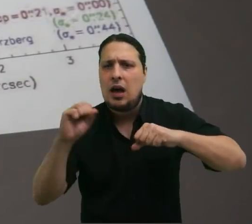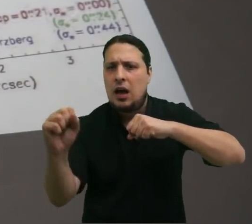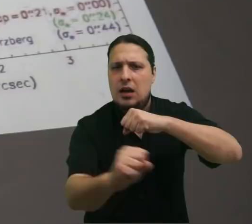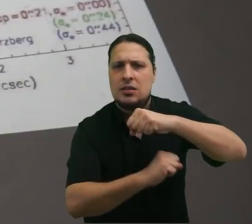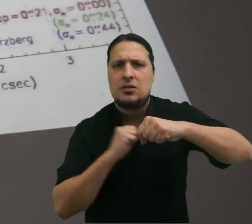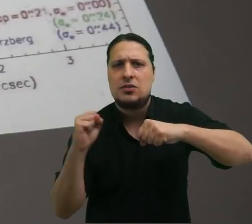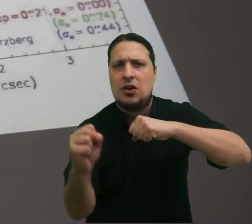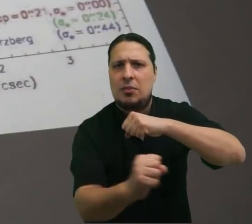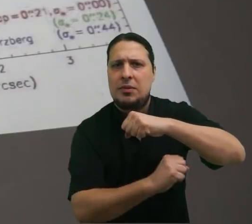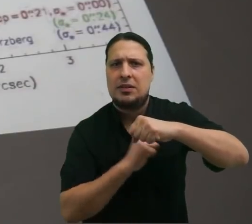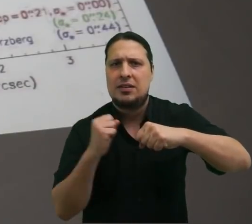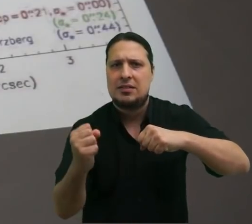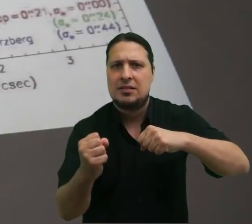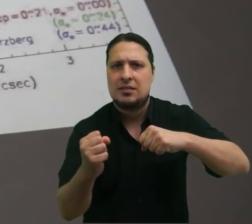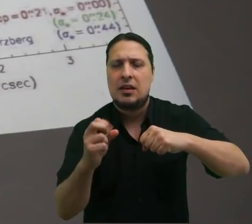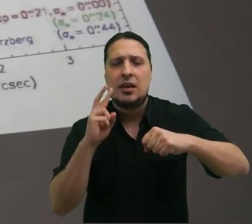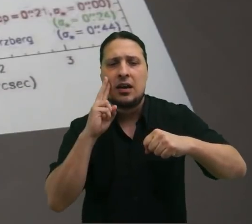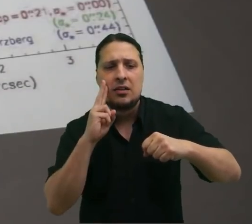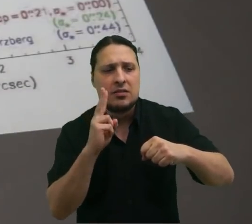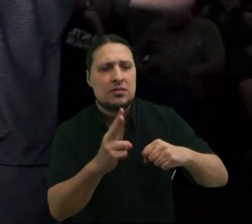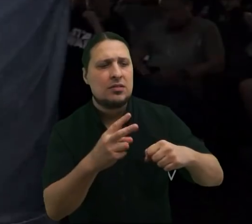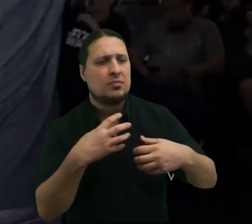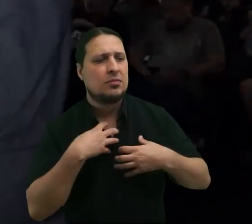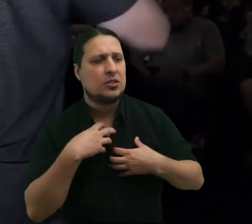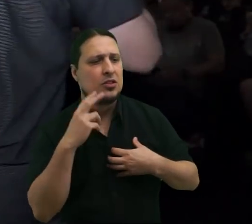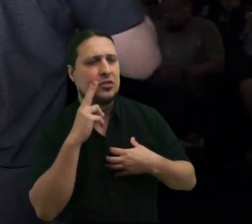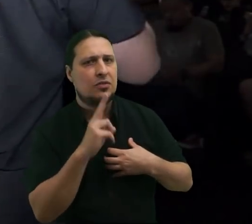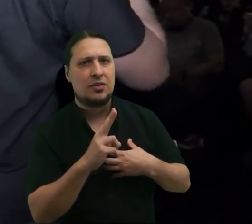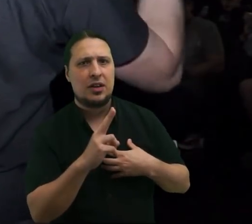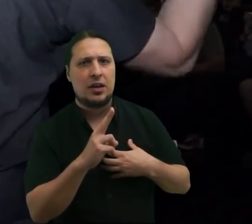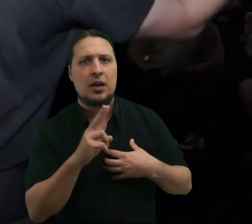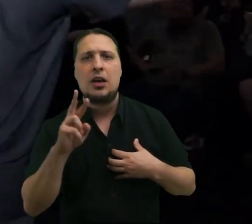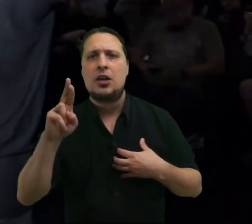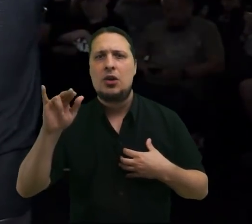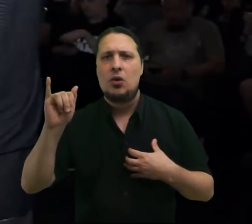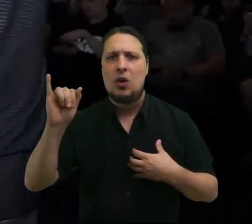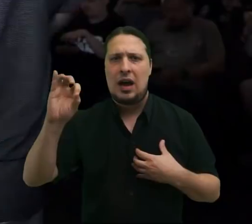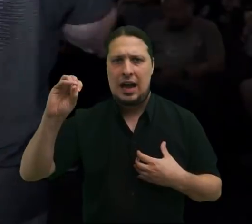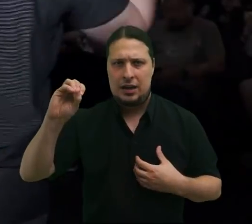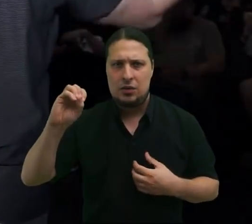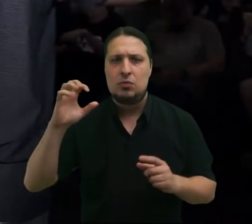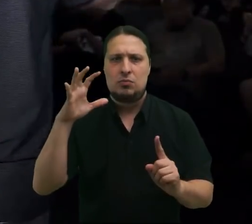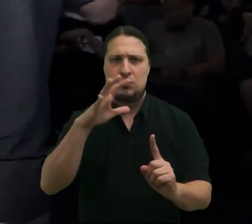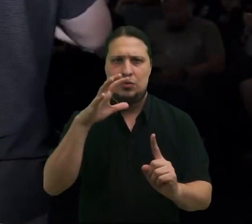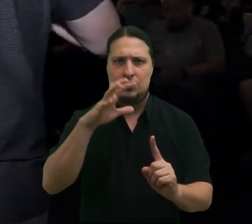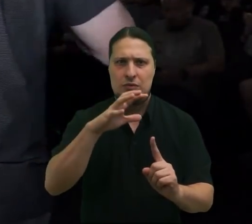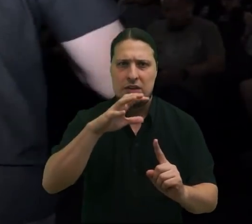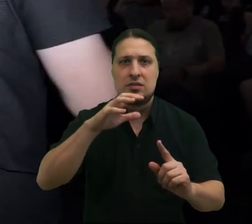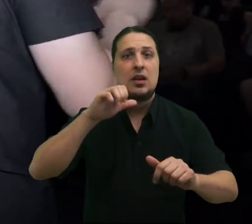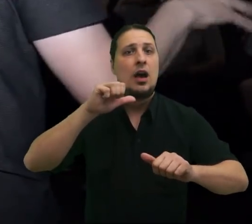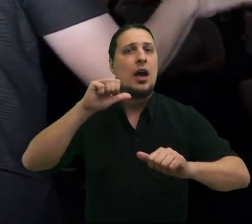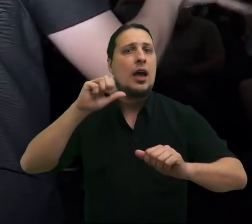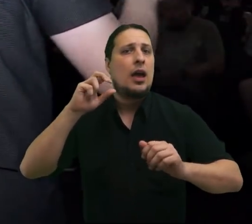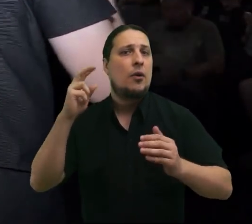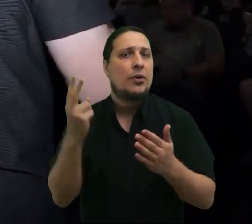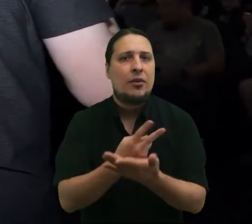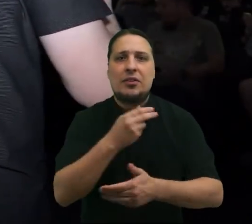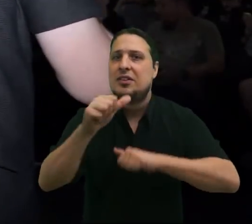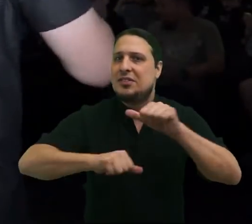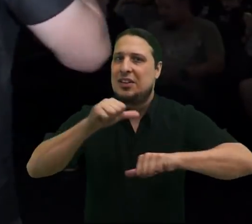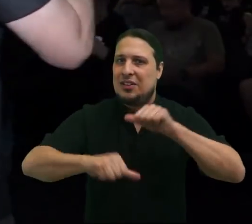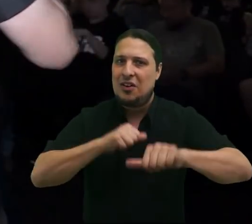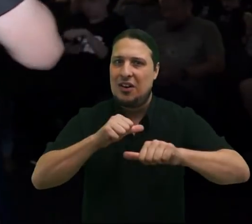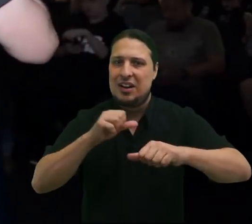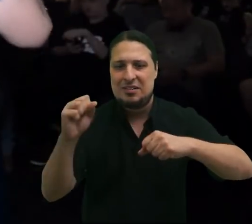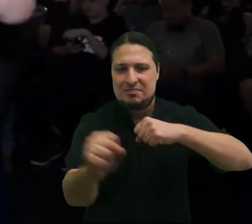movimento aleatório, que é quando tu tem movimento bagunçado, tá? Tu tanto tem estrelas que estão todas ordenadas num disco, mais ou menos como